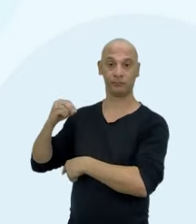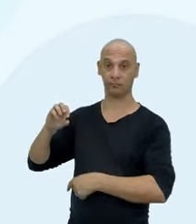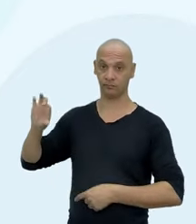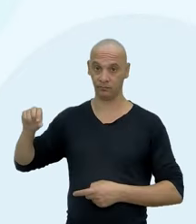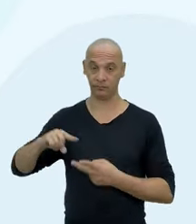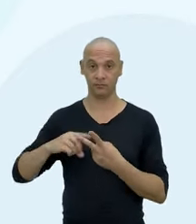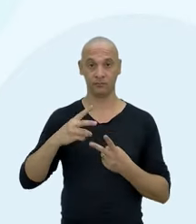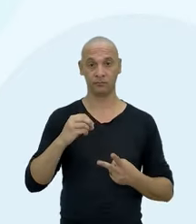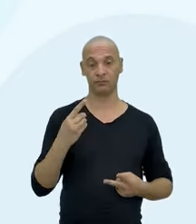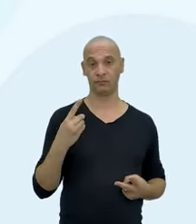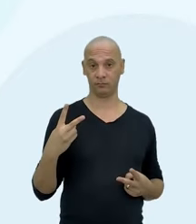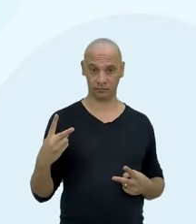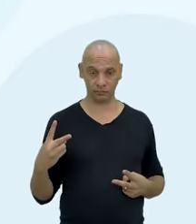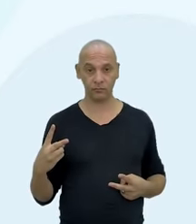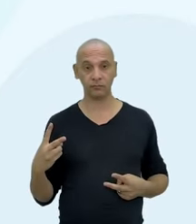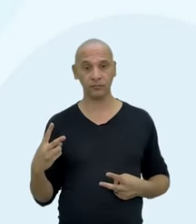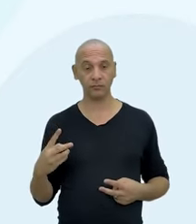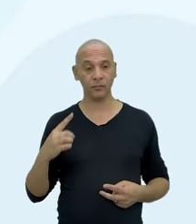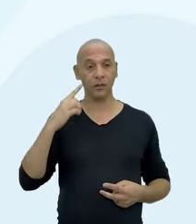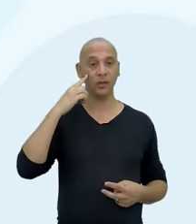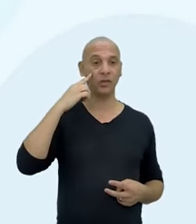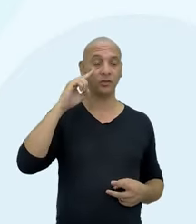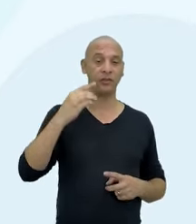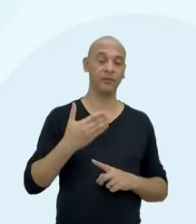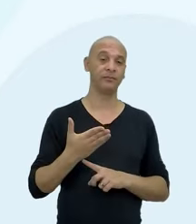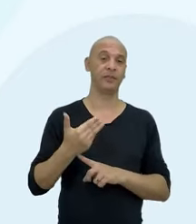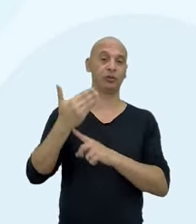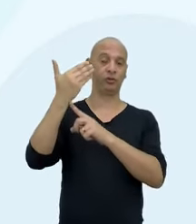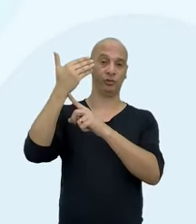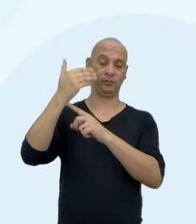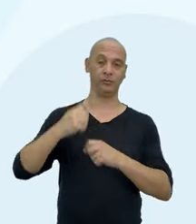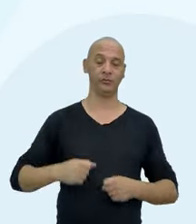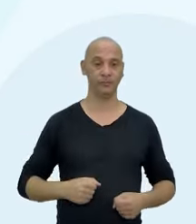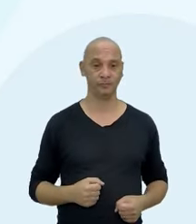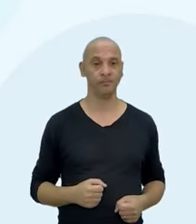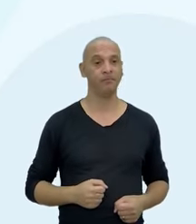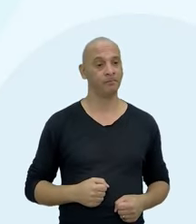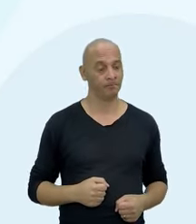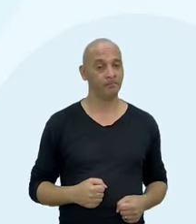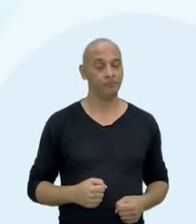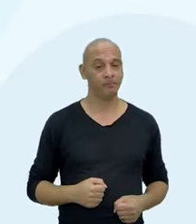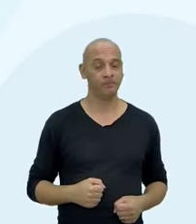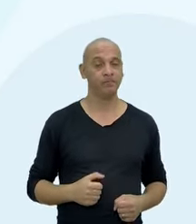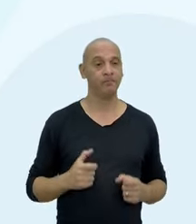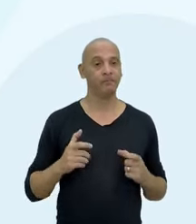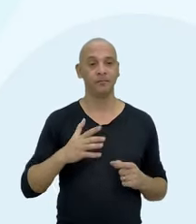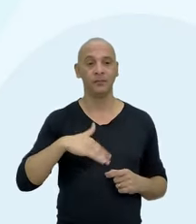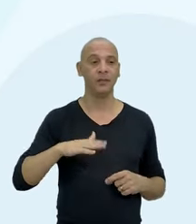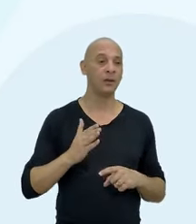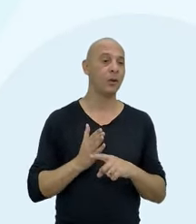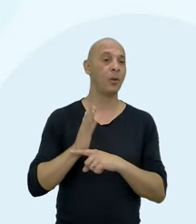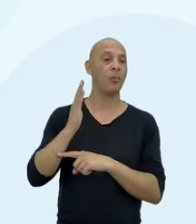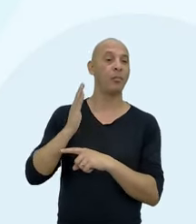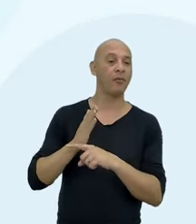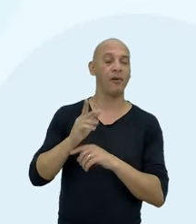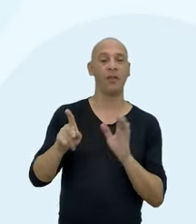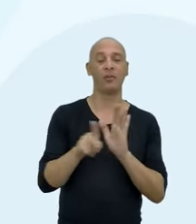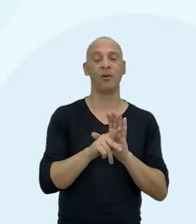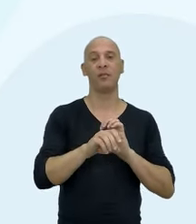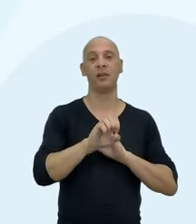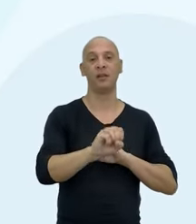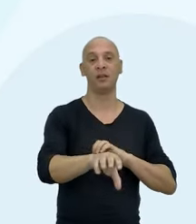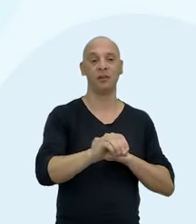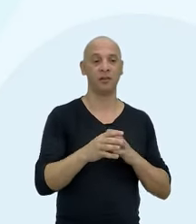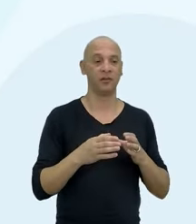2009/2012 no guia de tecnologias né então na dimensão ele é provada a dimensão Educacional